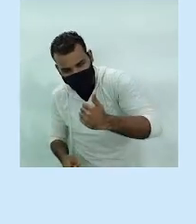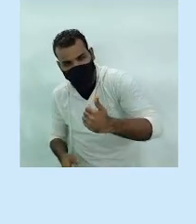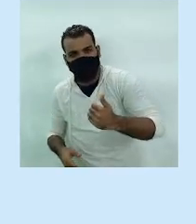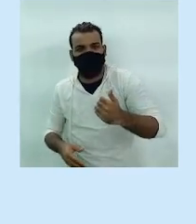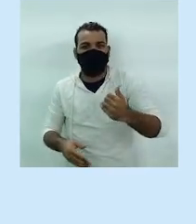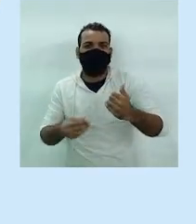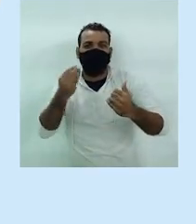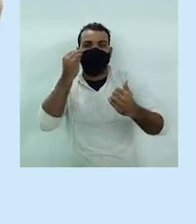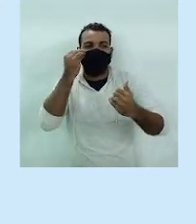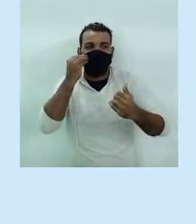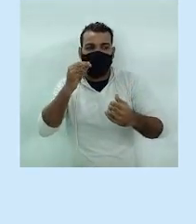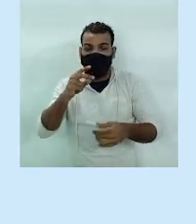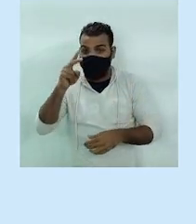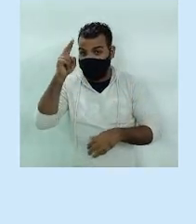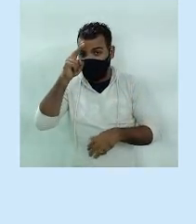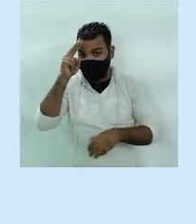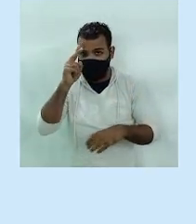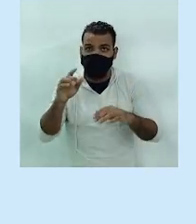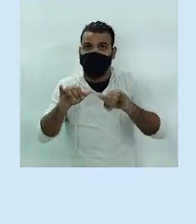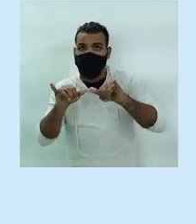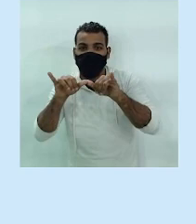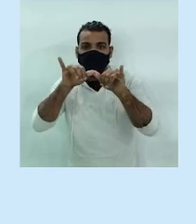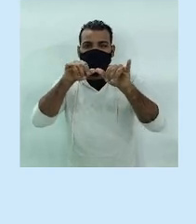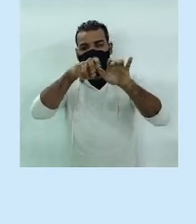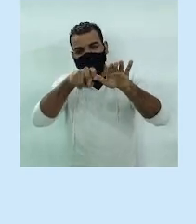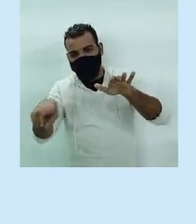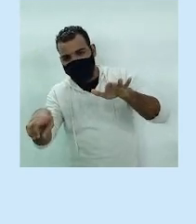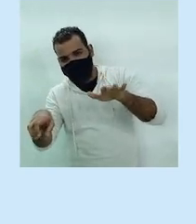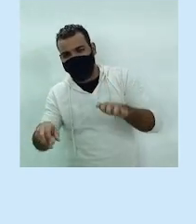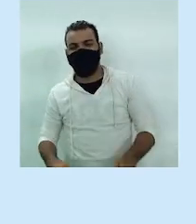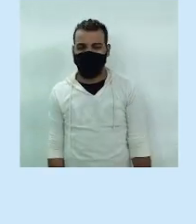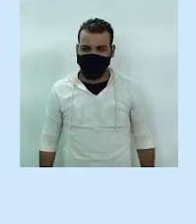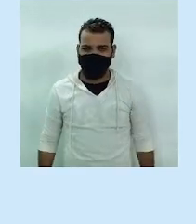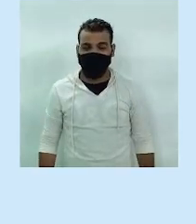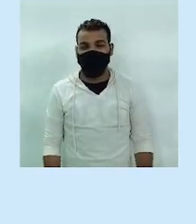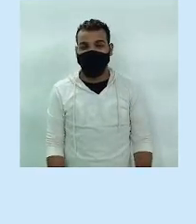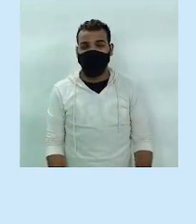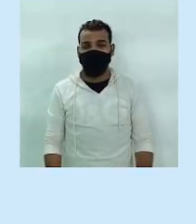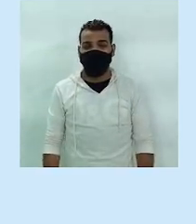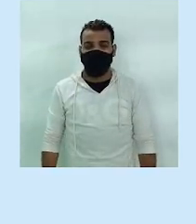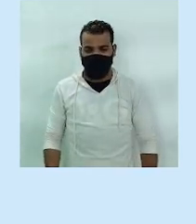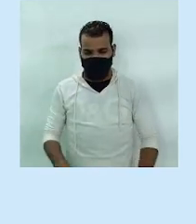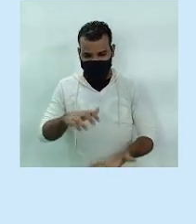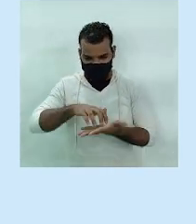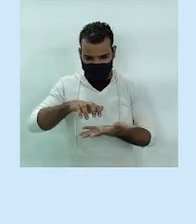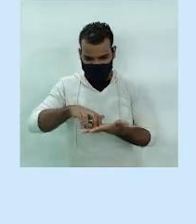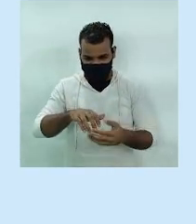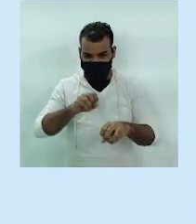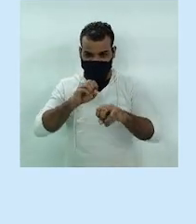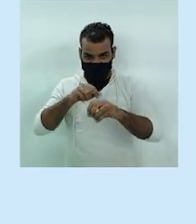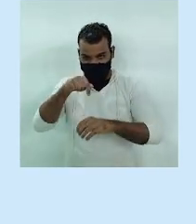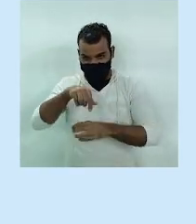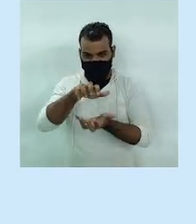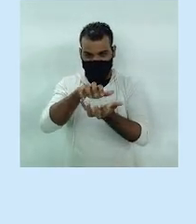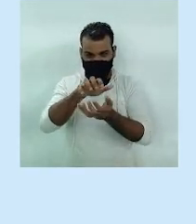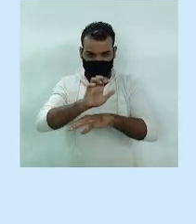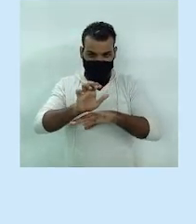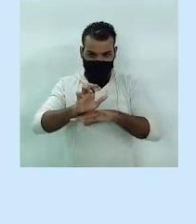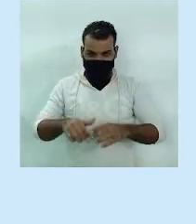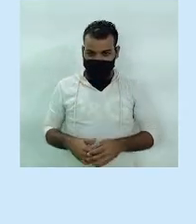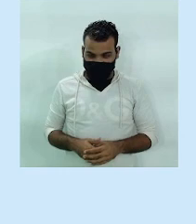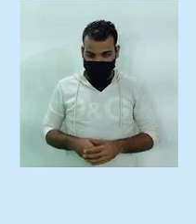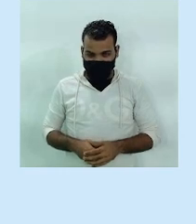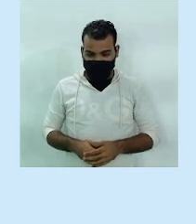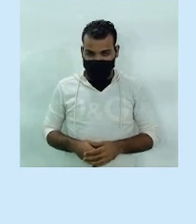desembarcarem da nossa nave da história. E nós, da Secretaria de Educação do Estado de Pernambuco,